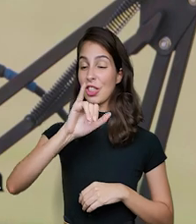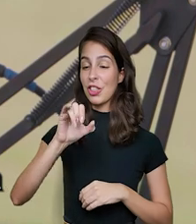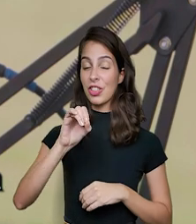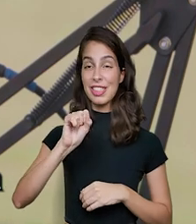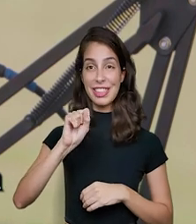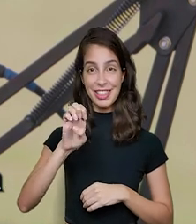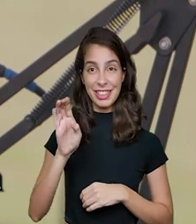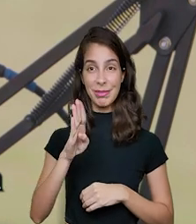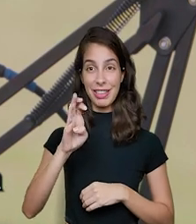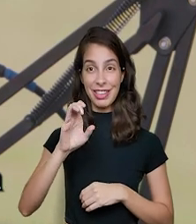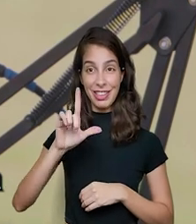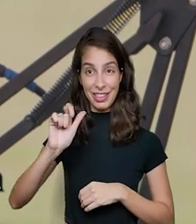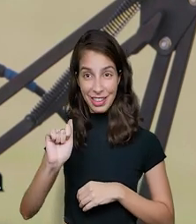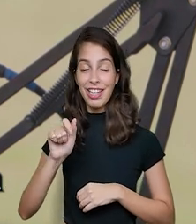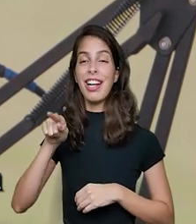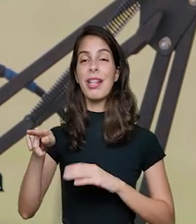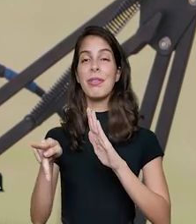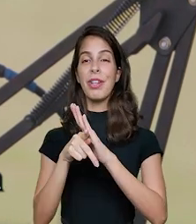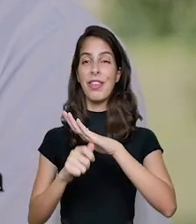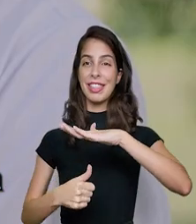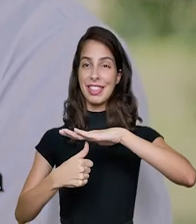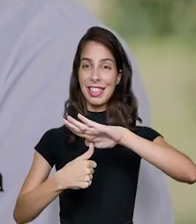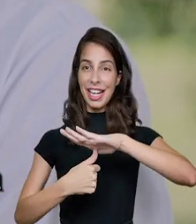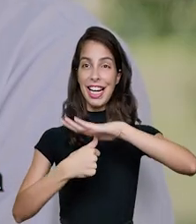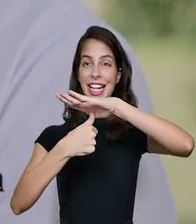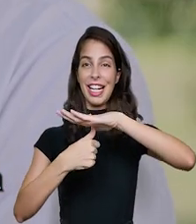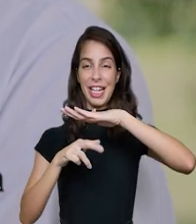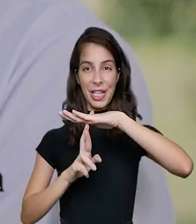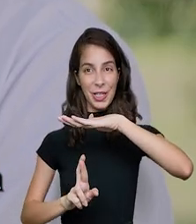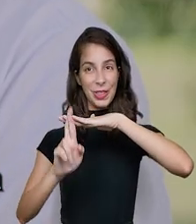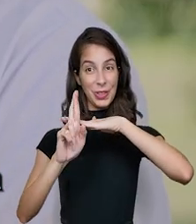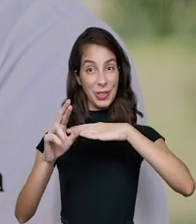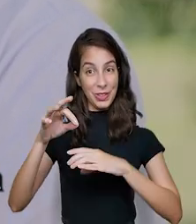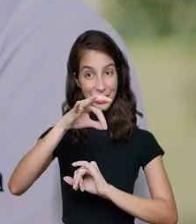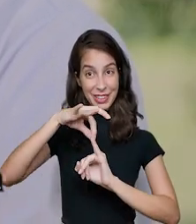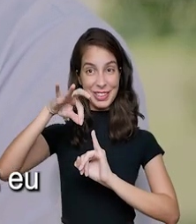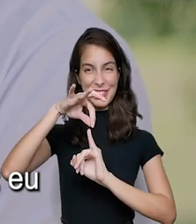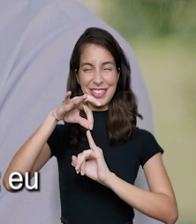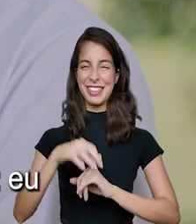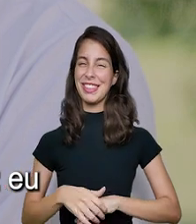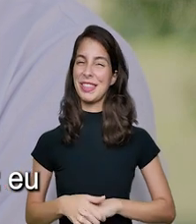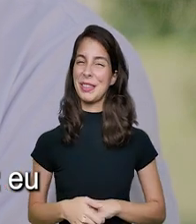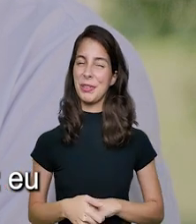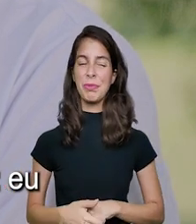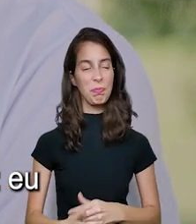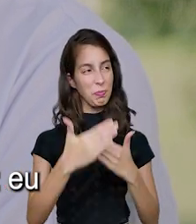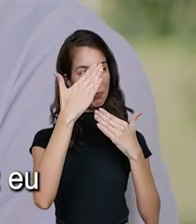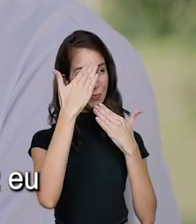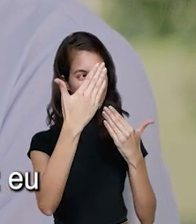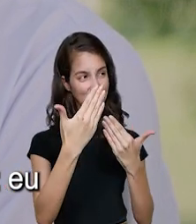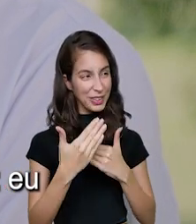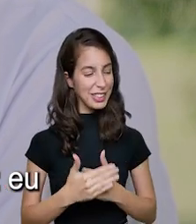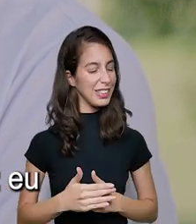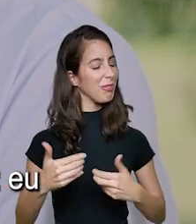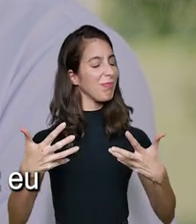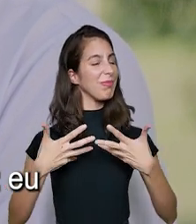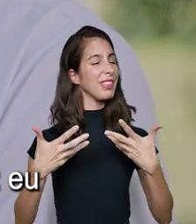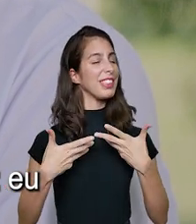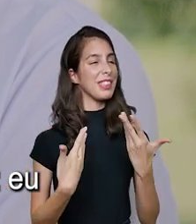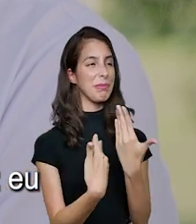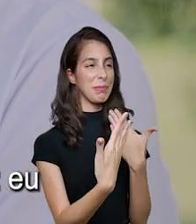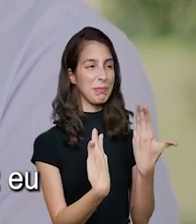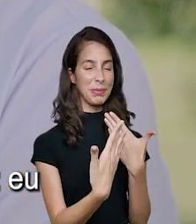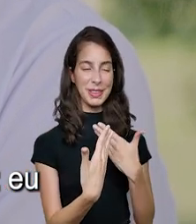pela o reitor do ifs Obrigado Isabela é uma alegria poder participar desse momento com aqui